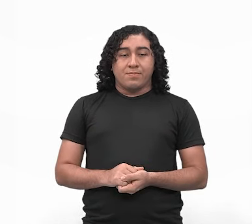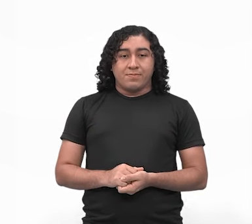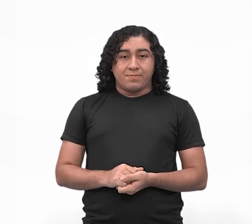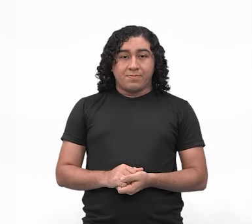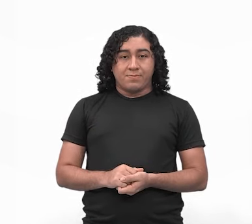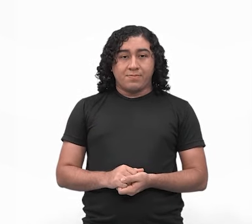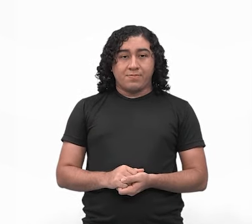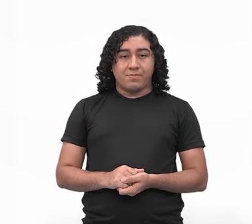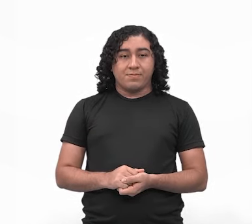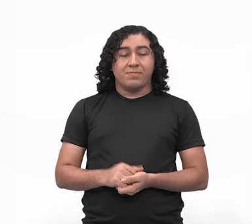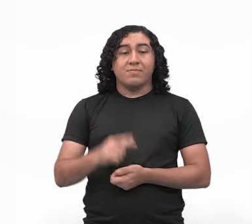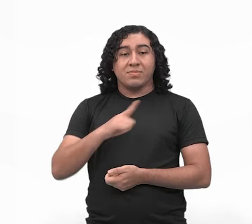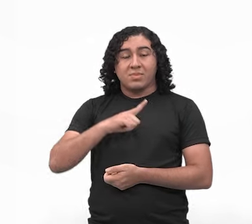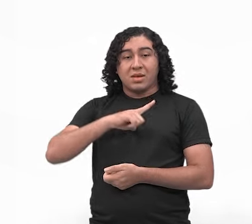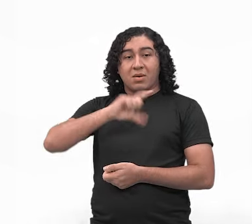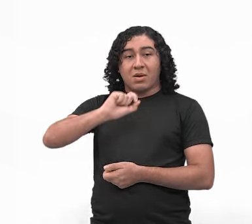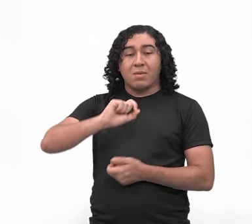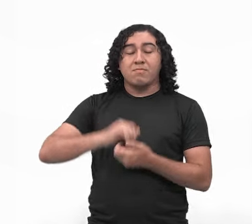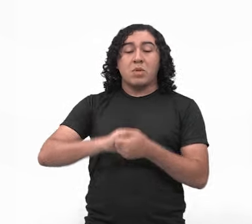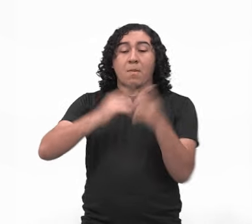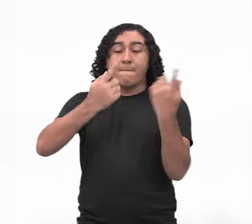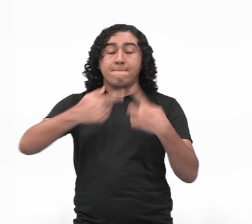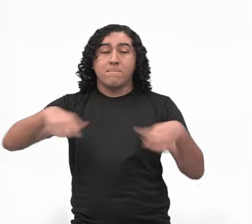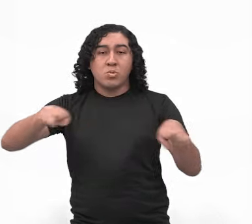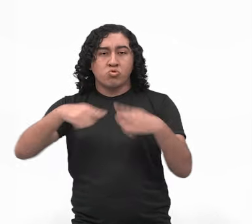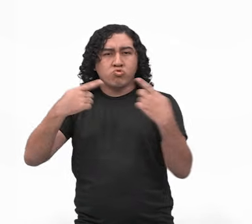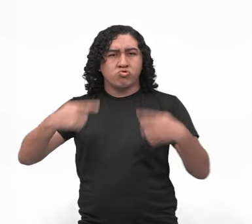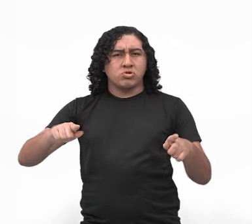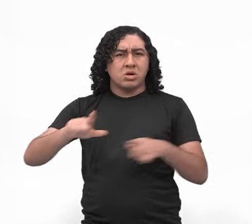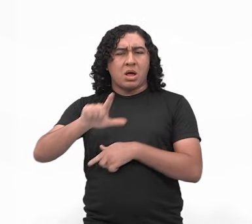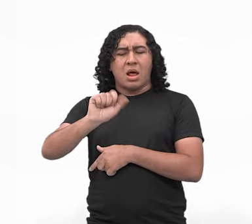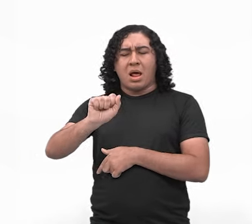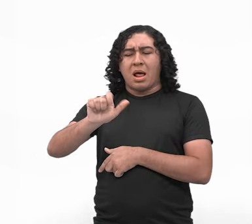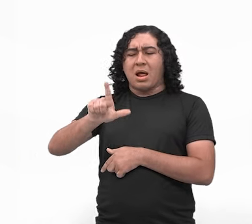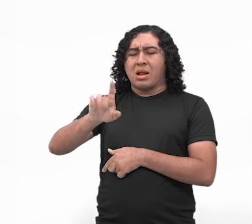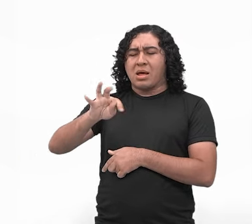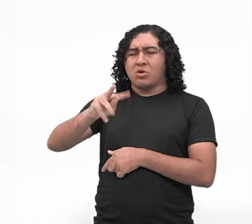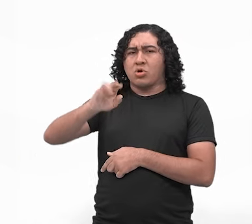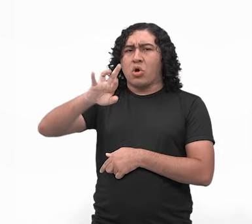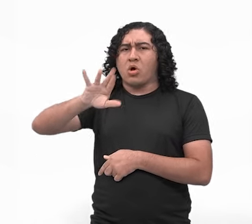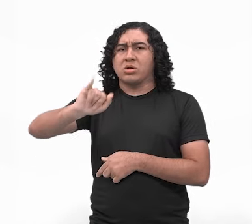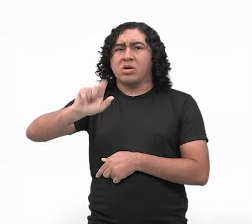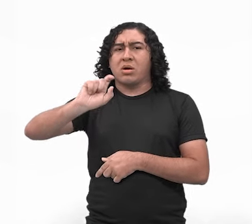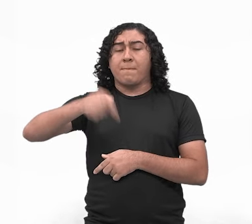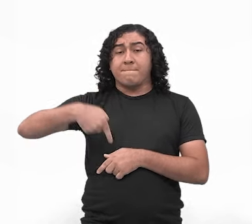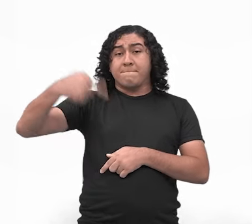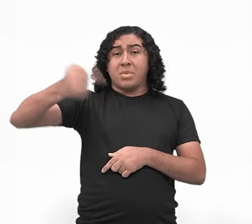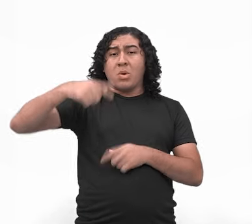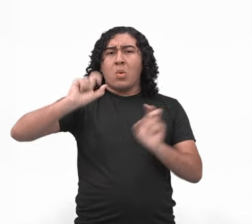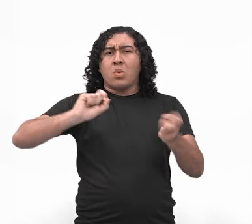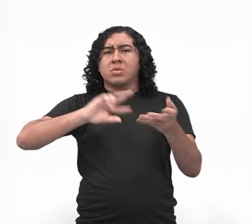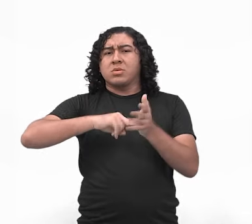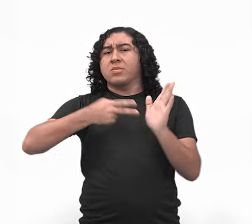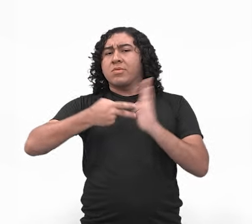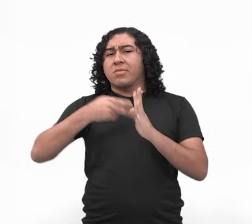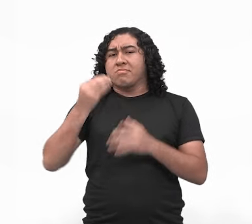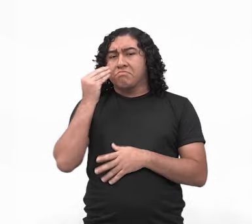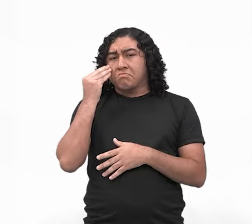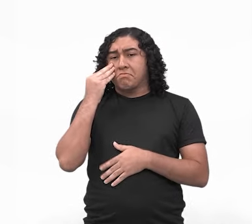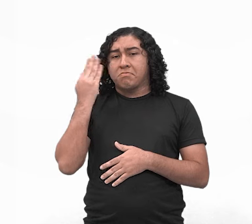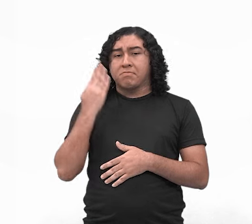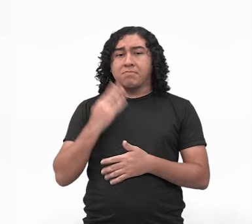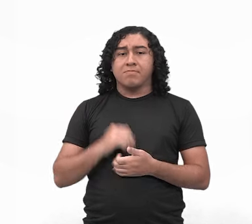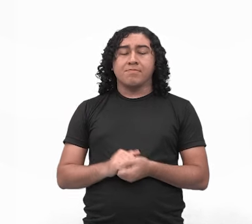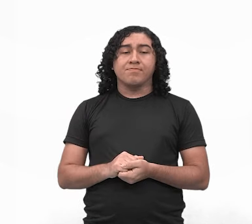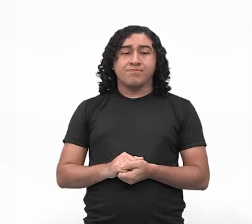música experimental ou aleatória. E o que seria essa música experimental ou aleatória?